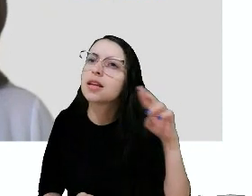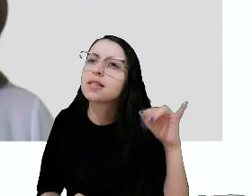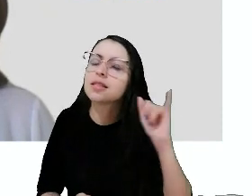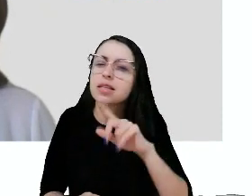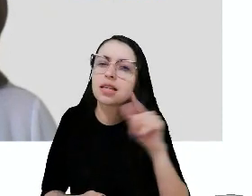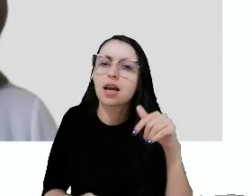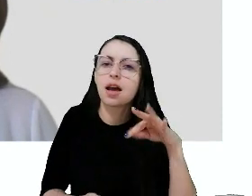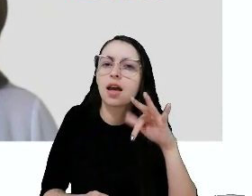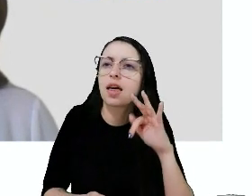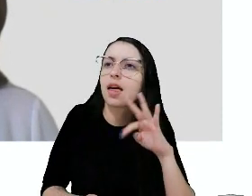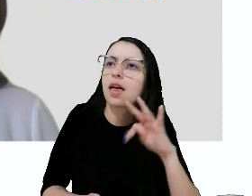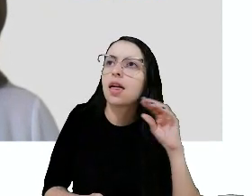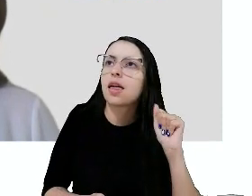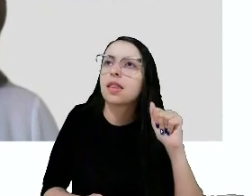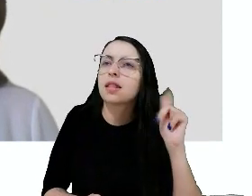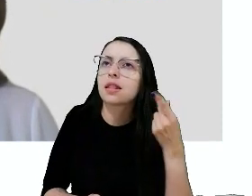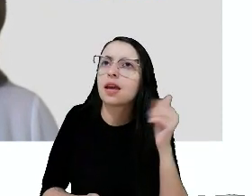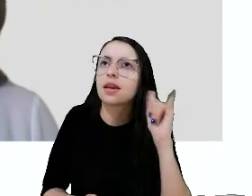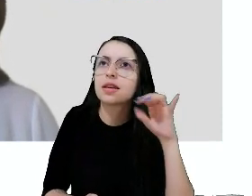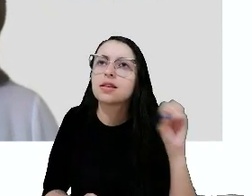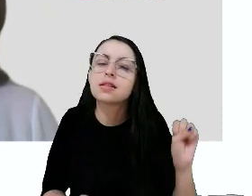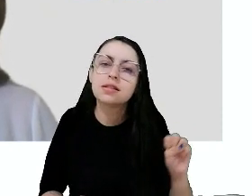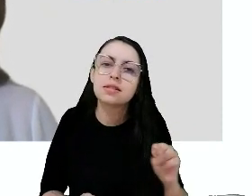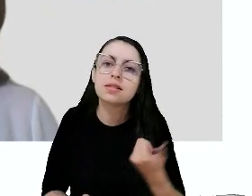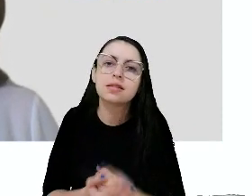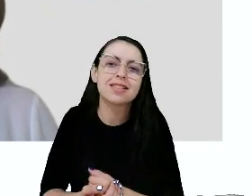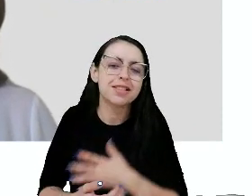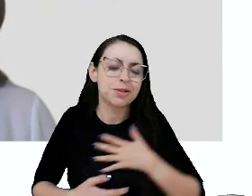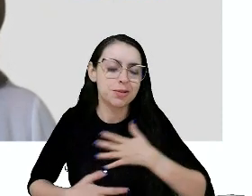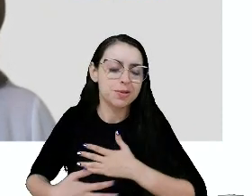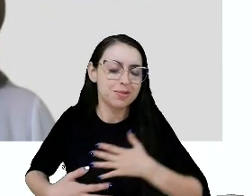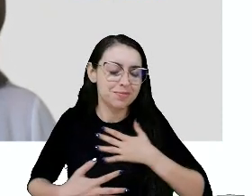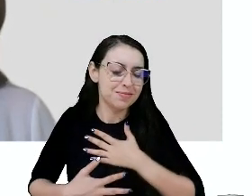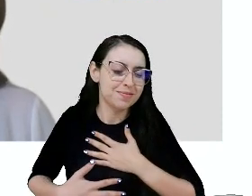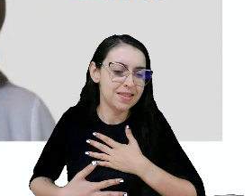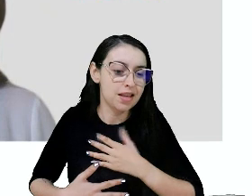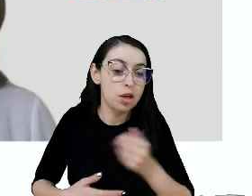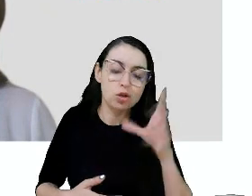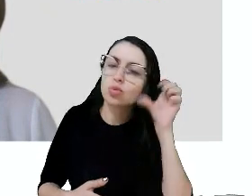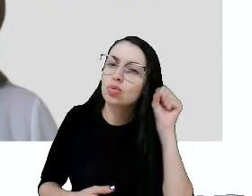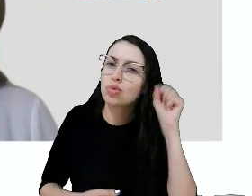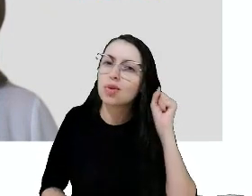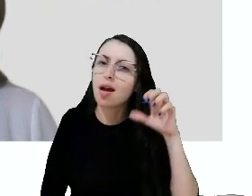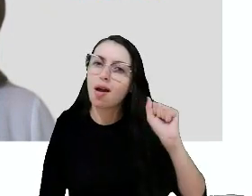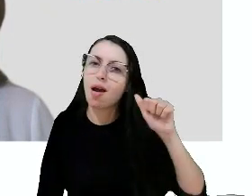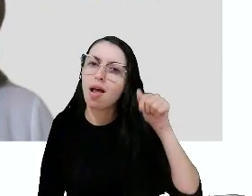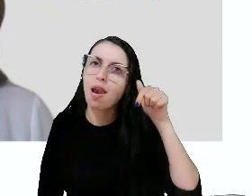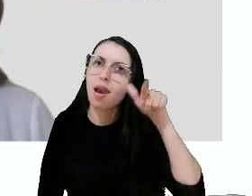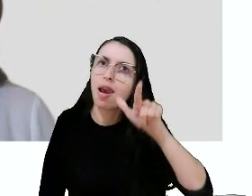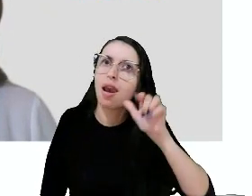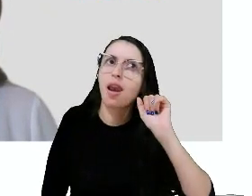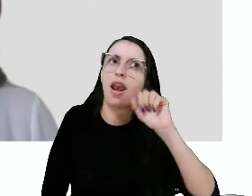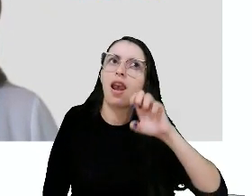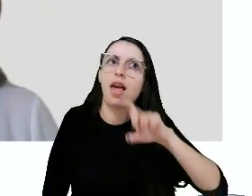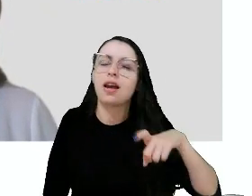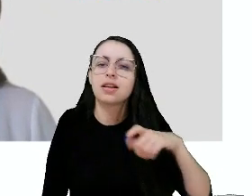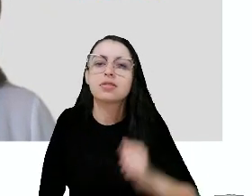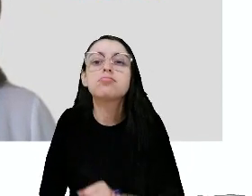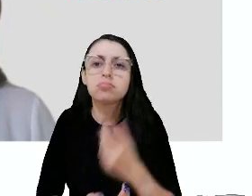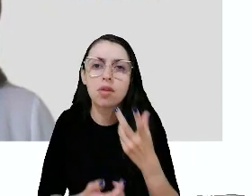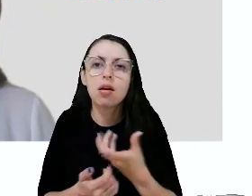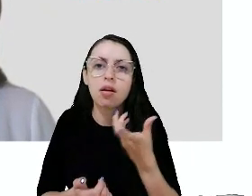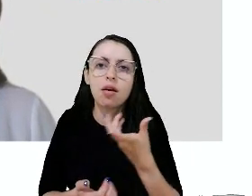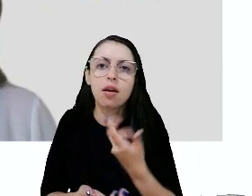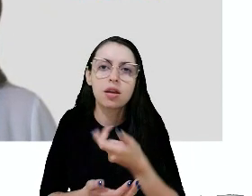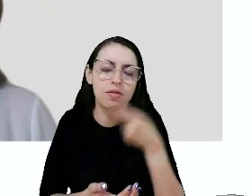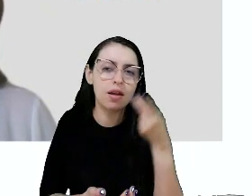né? Thaís, aí ao lado, eu quero dizer do prazer de escutar Lê Maestro falar, quero dizer que